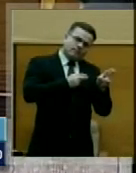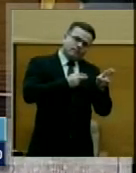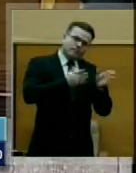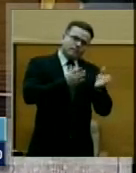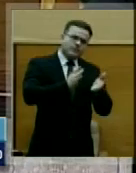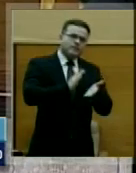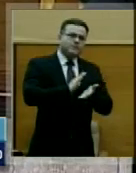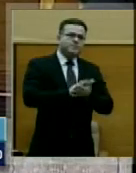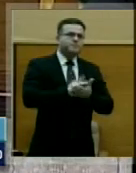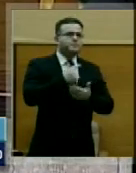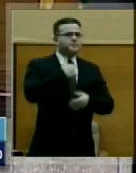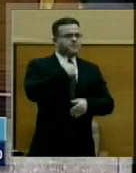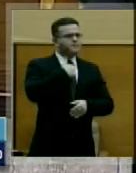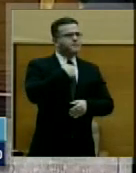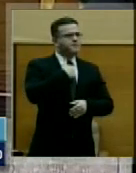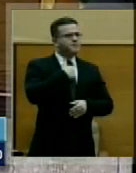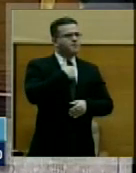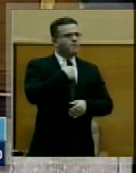eu penso